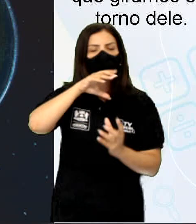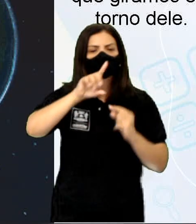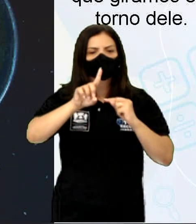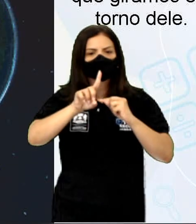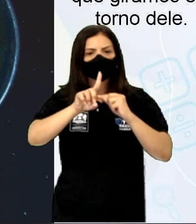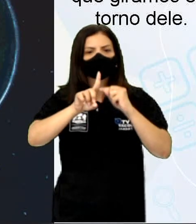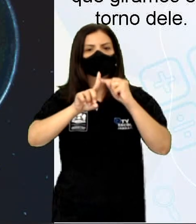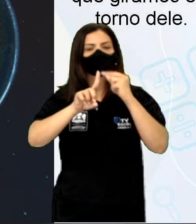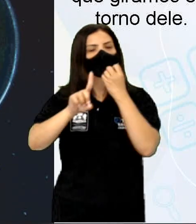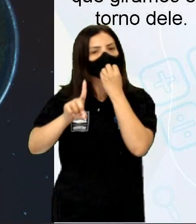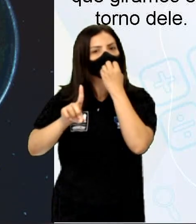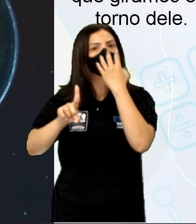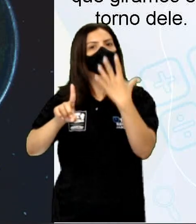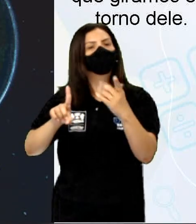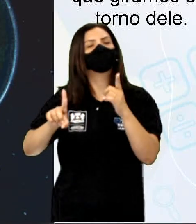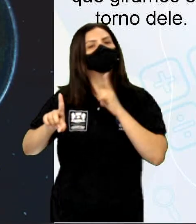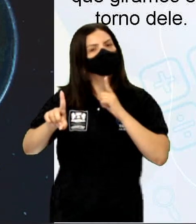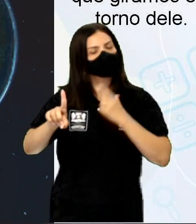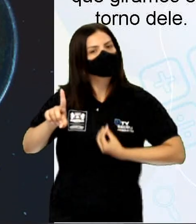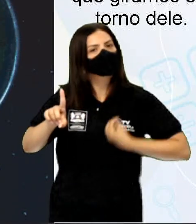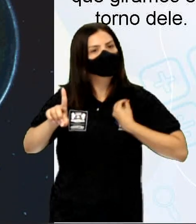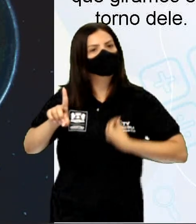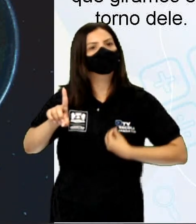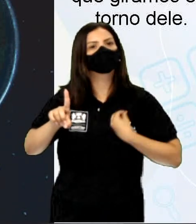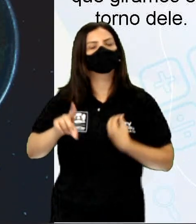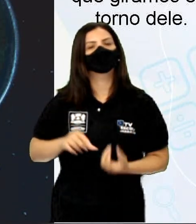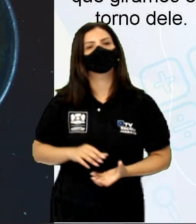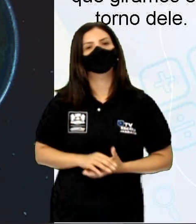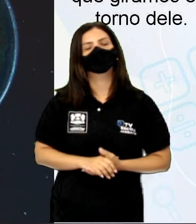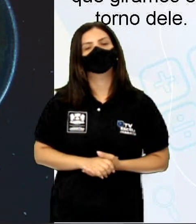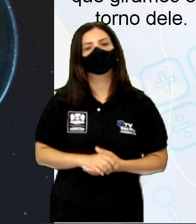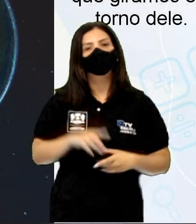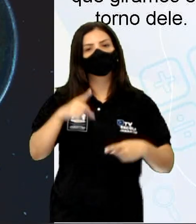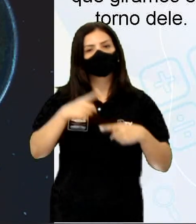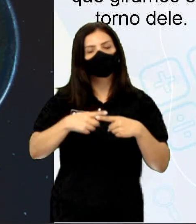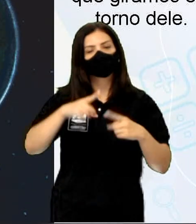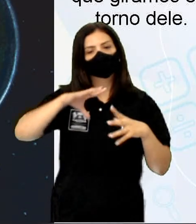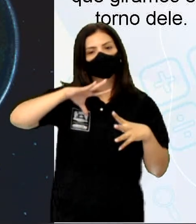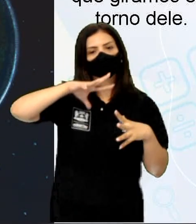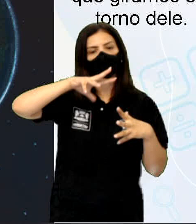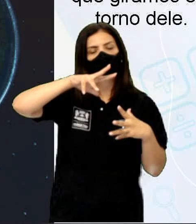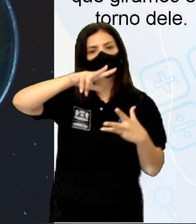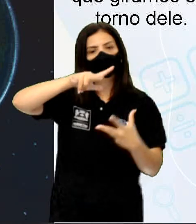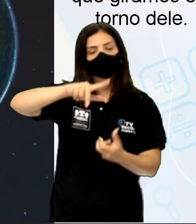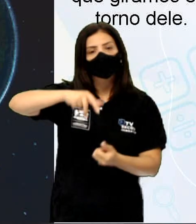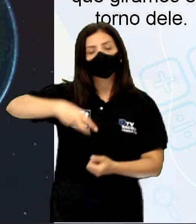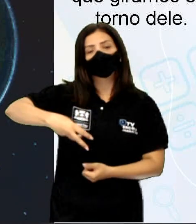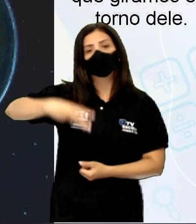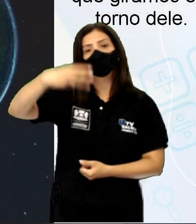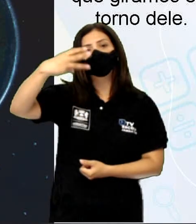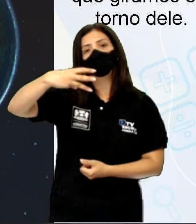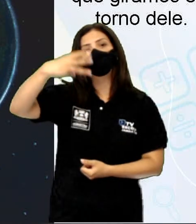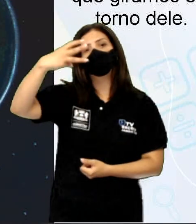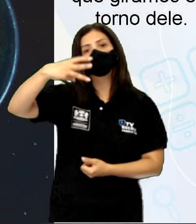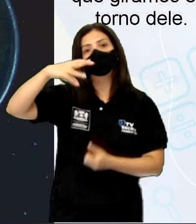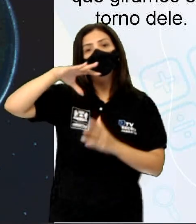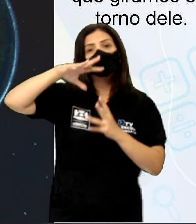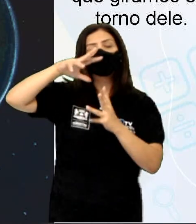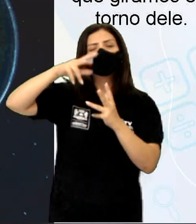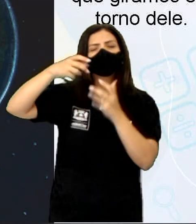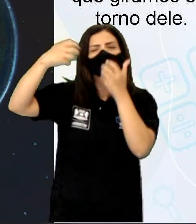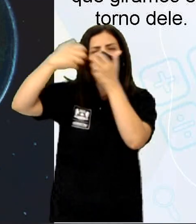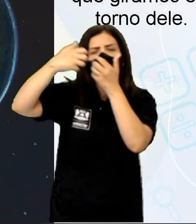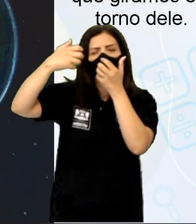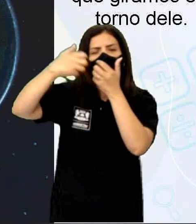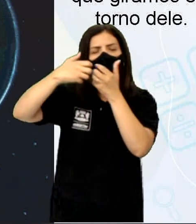temperatura adequada aos seres vivos. Principalmente porque a Terra é o terceiro planeta mais próximo